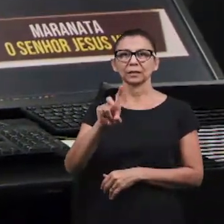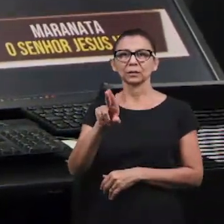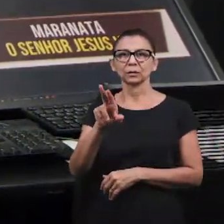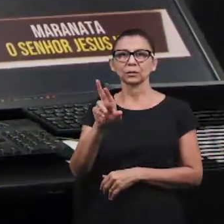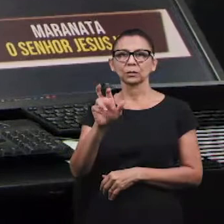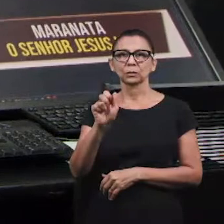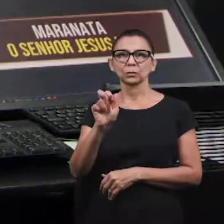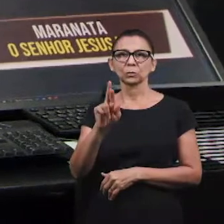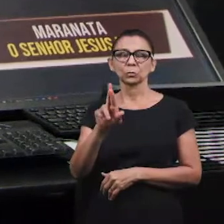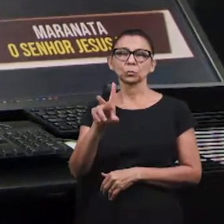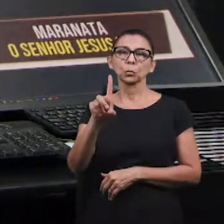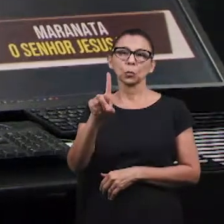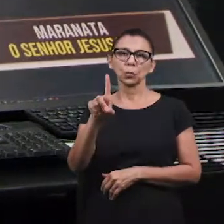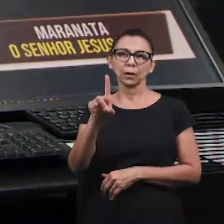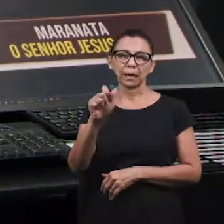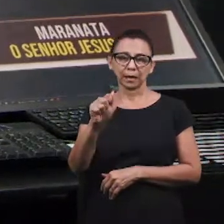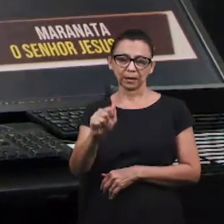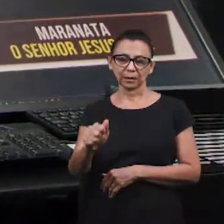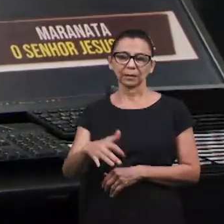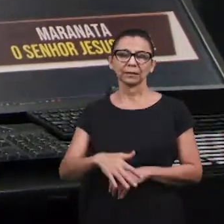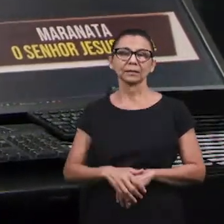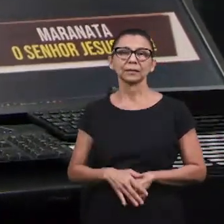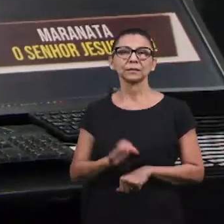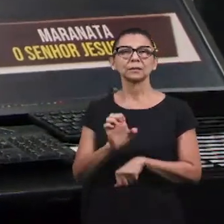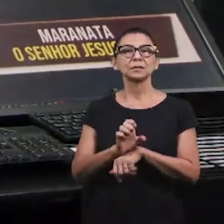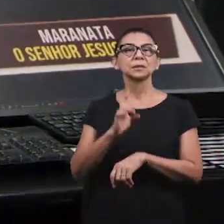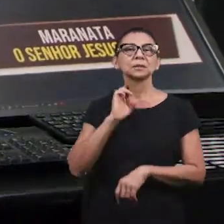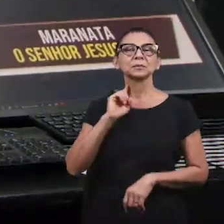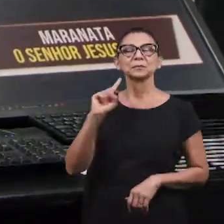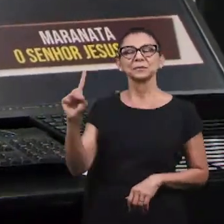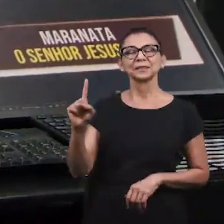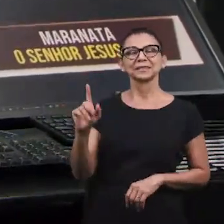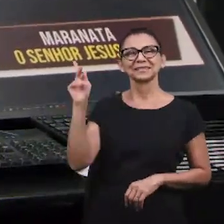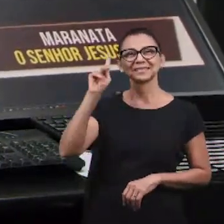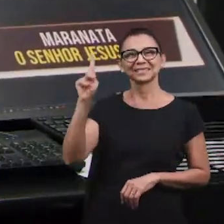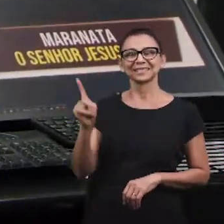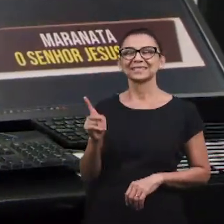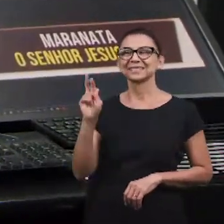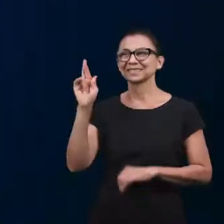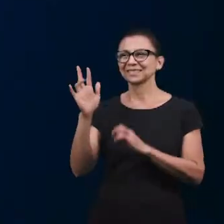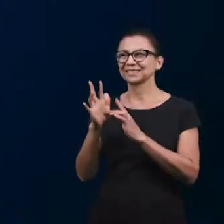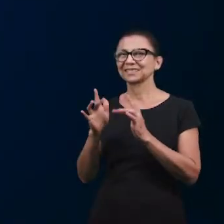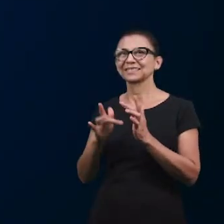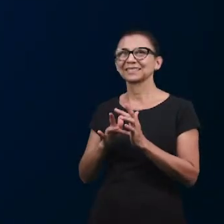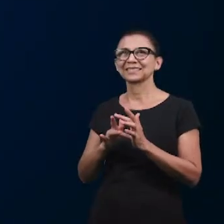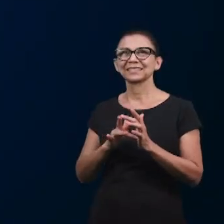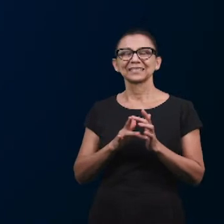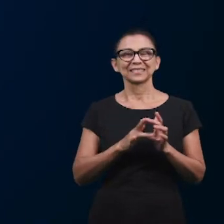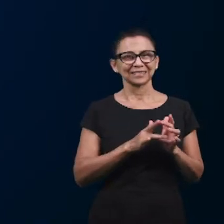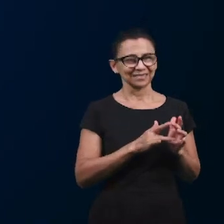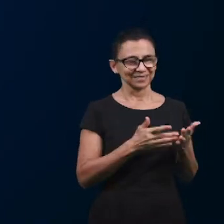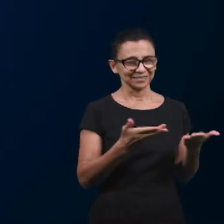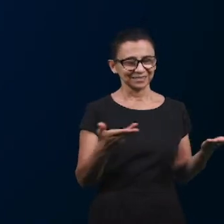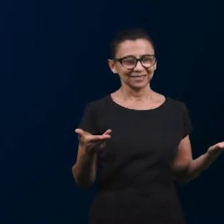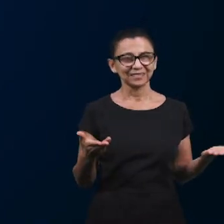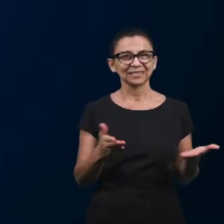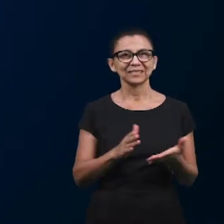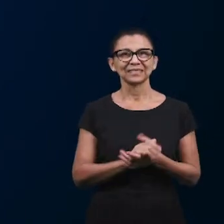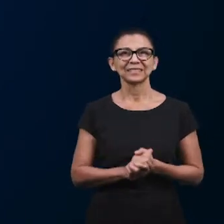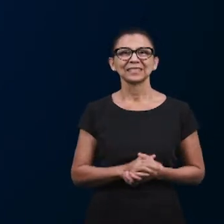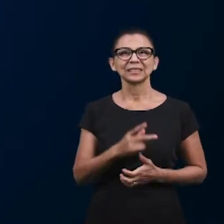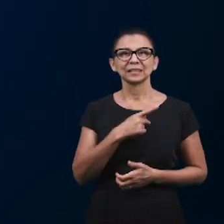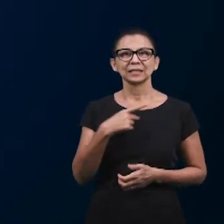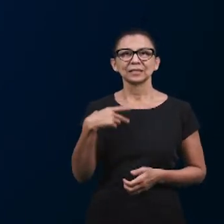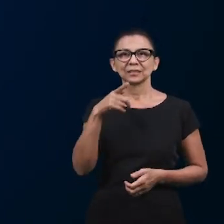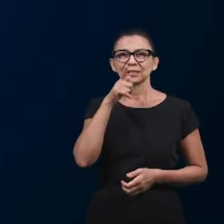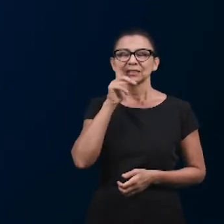Belo Oriente, no estado de Minas Gerais. Irmã Eduarda, a paz do Senhor Jesus, irmã. A paz do Senhor Jesus, pastor Gilson,